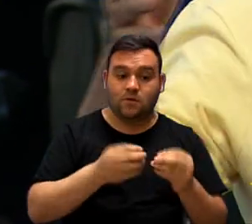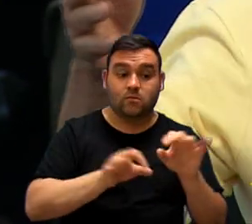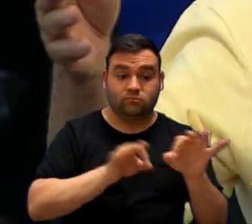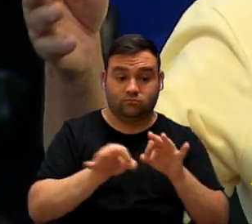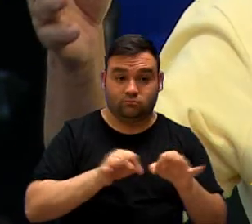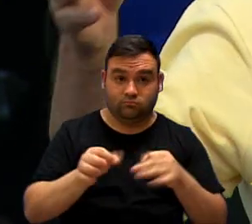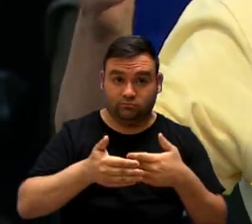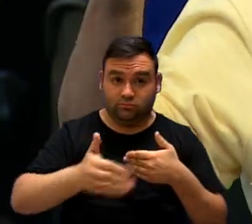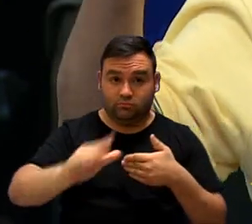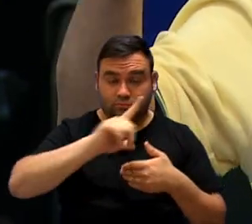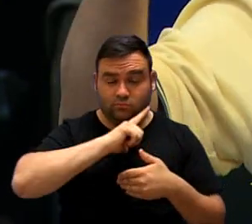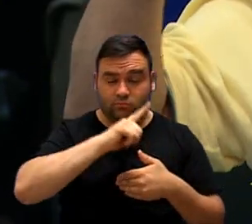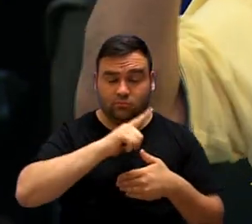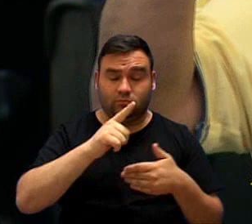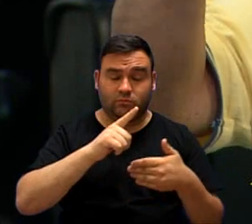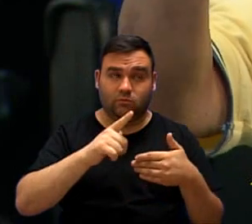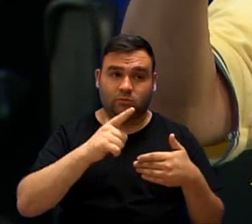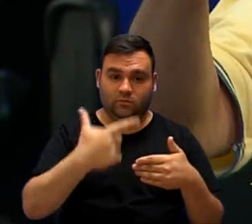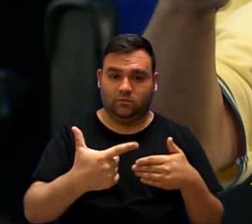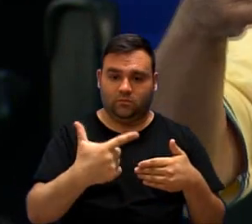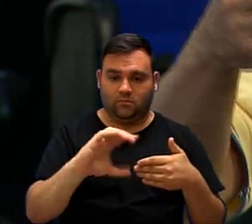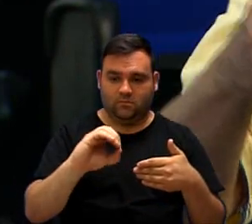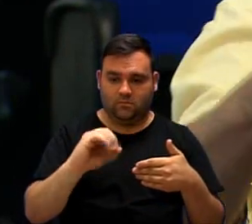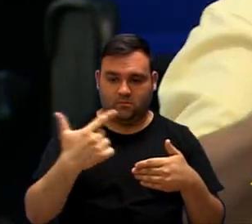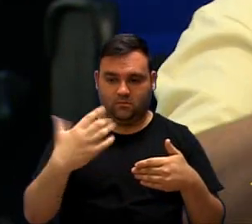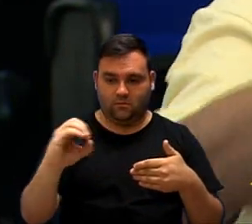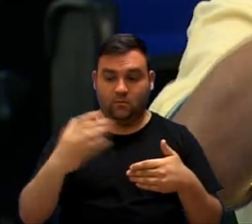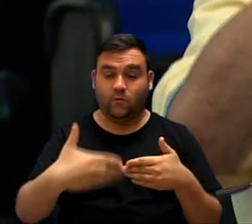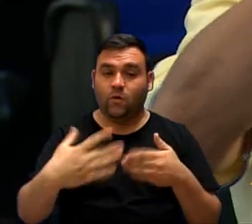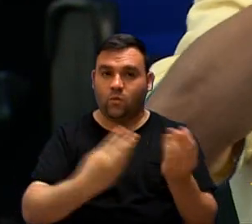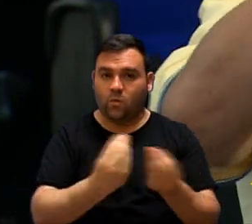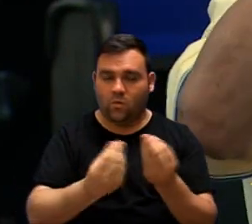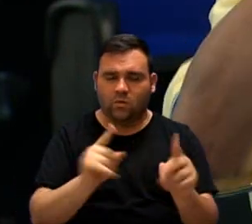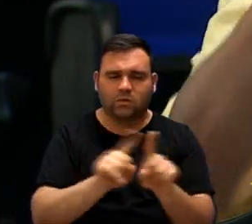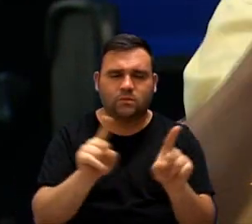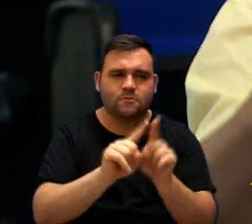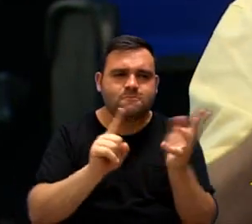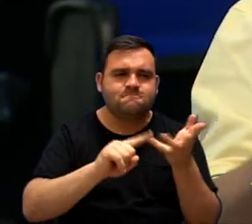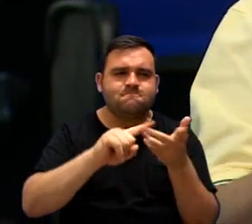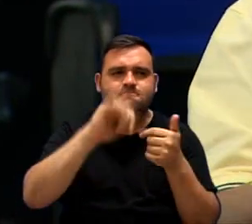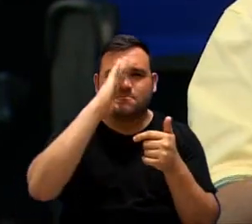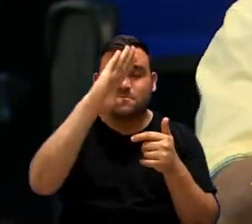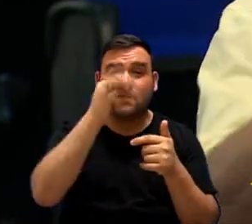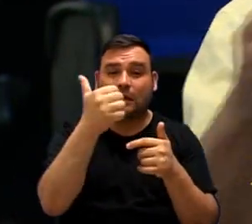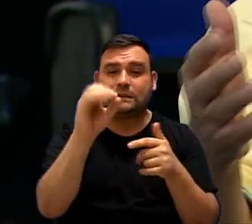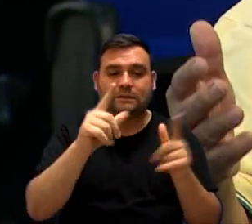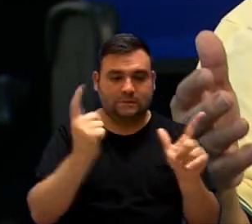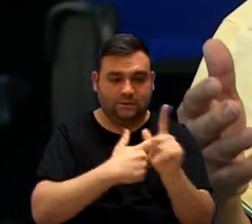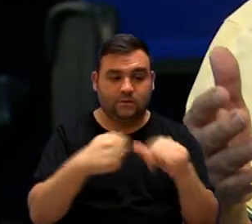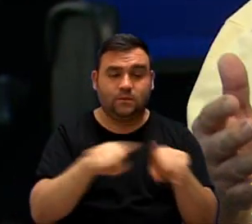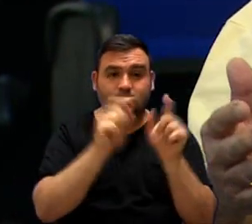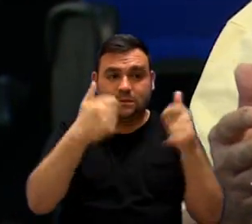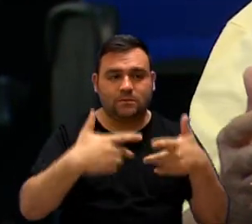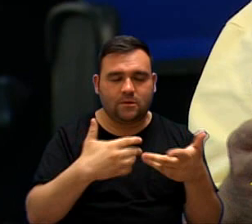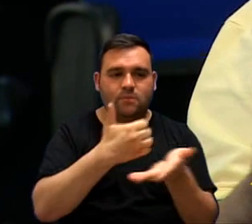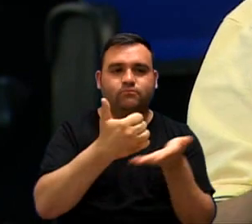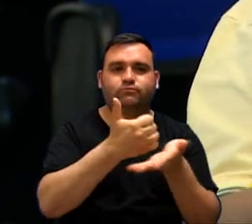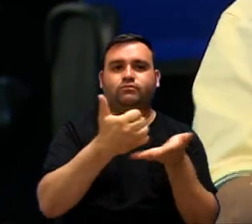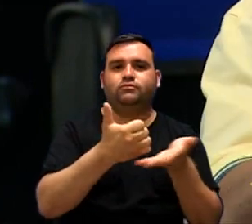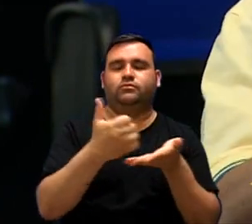previsão que se faz para 2020? Quais são as principais 10 despesas e falar em cima